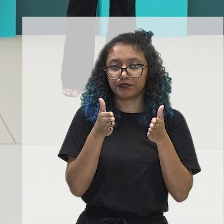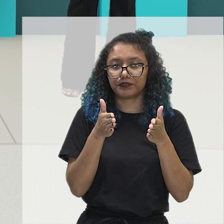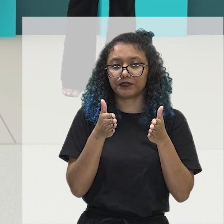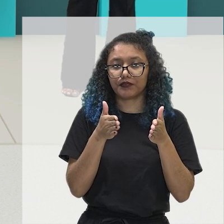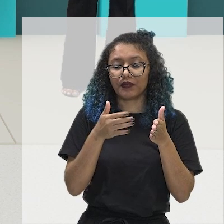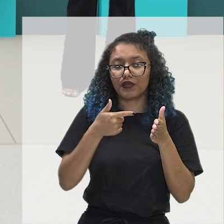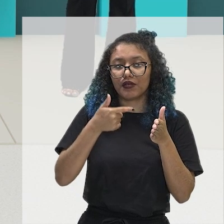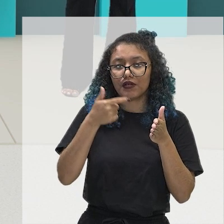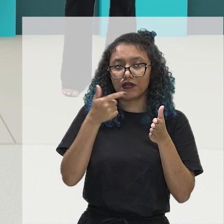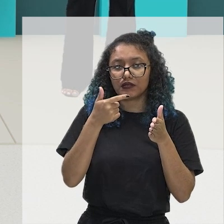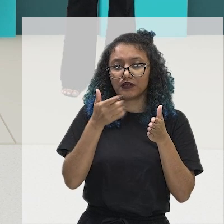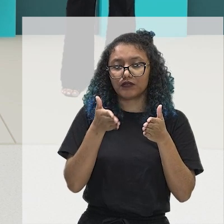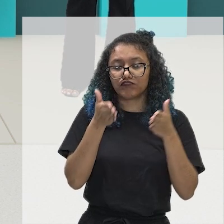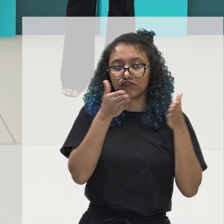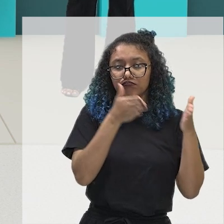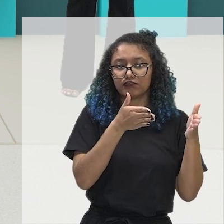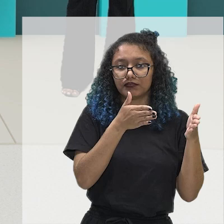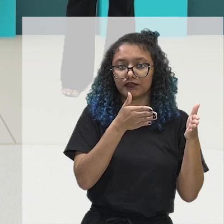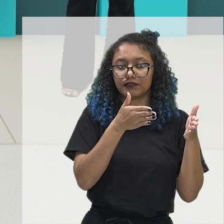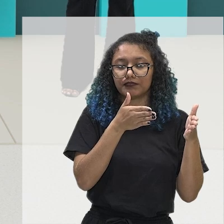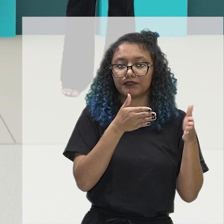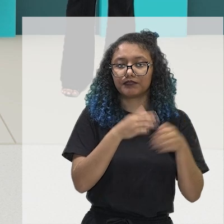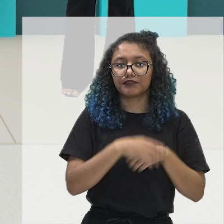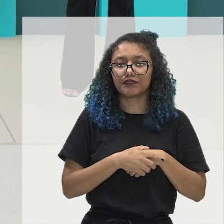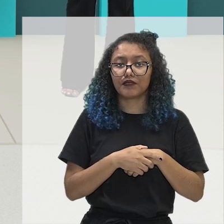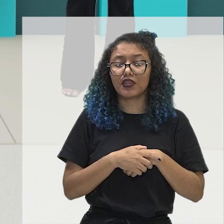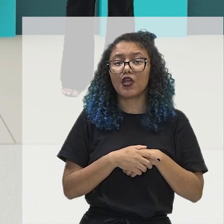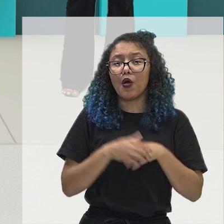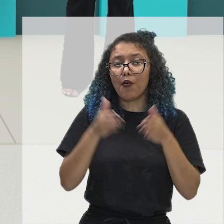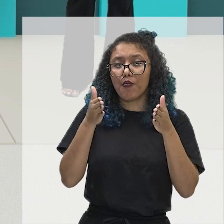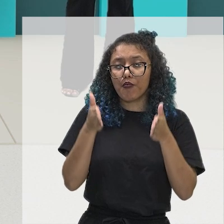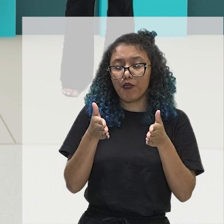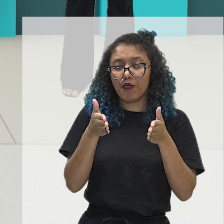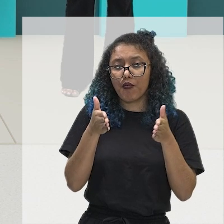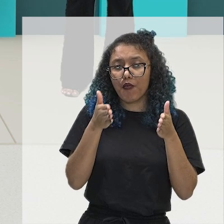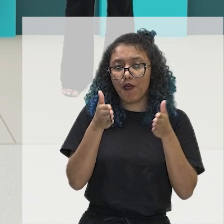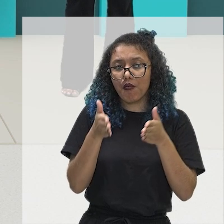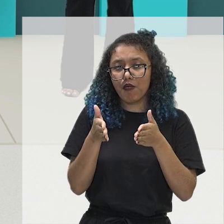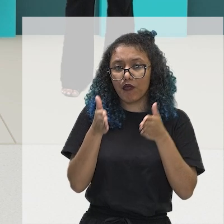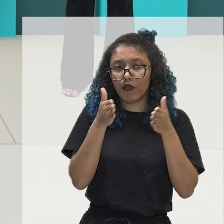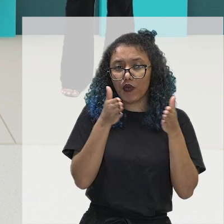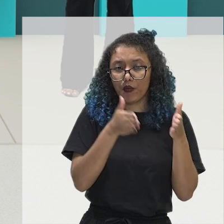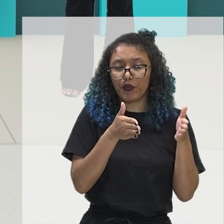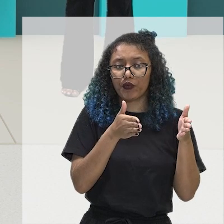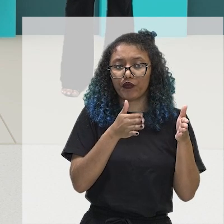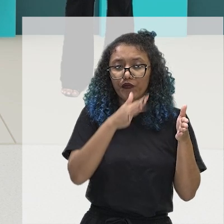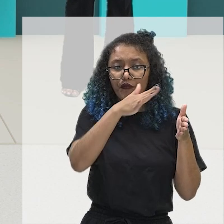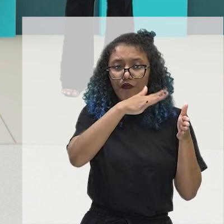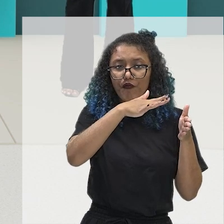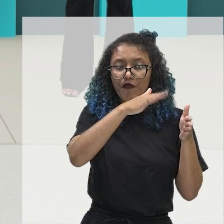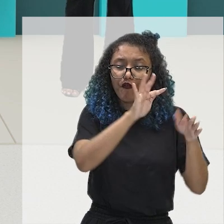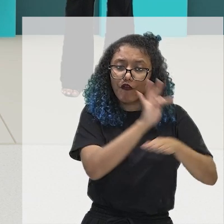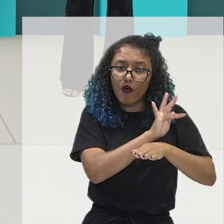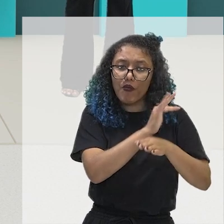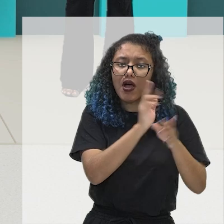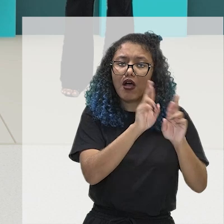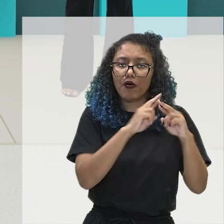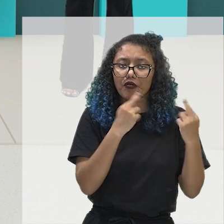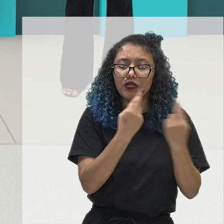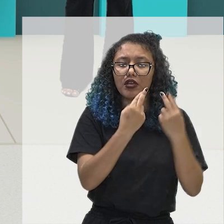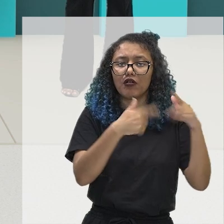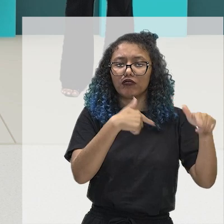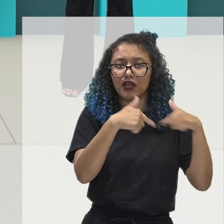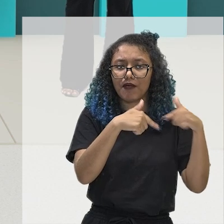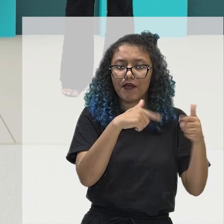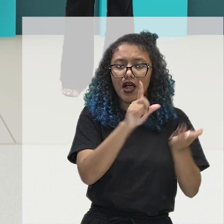nós colocamos a forma que nós usamos em ambientes formais. O que é um ambiente formal? Trabalho,